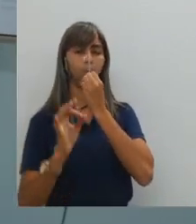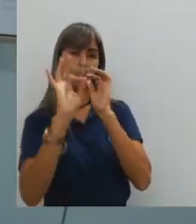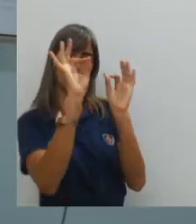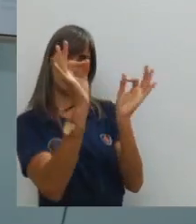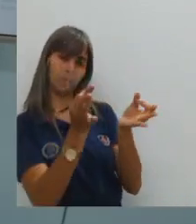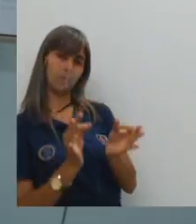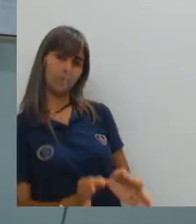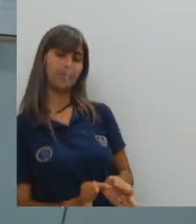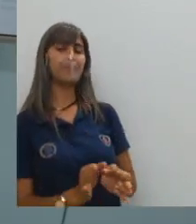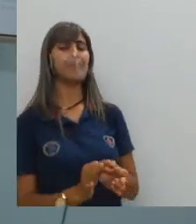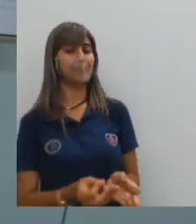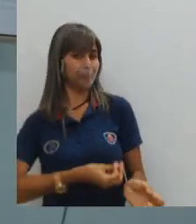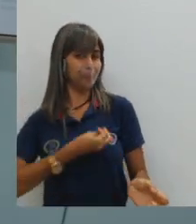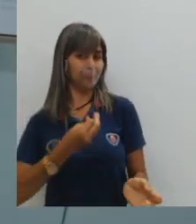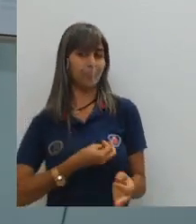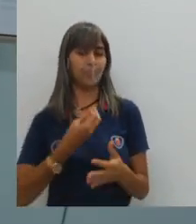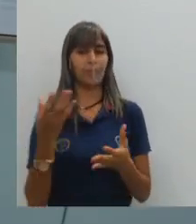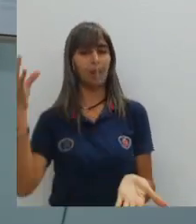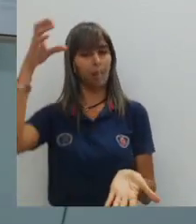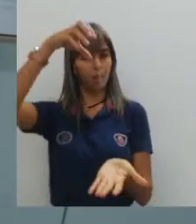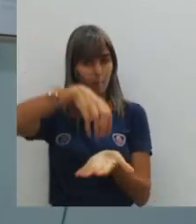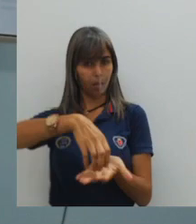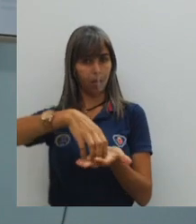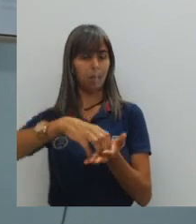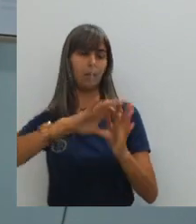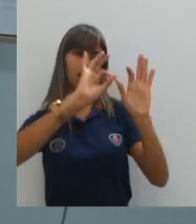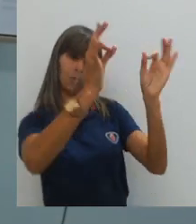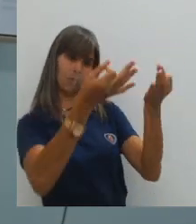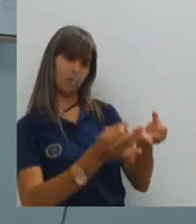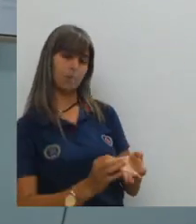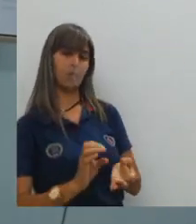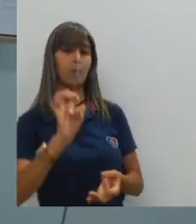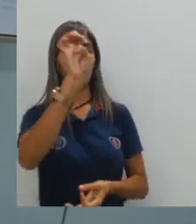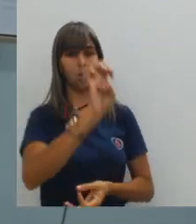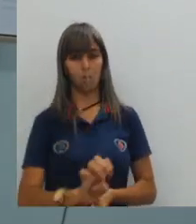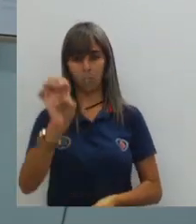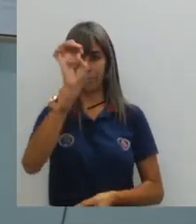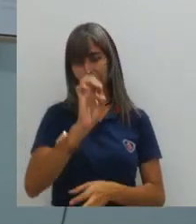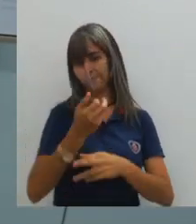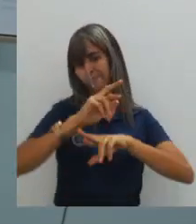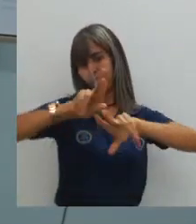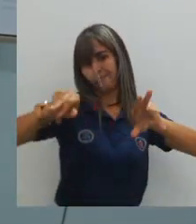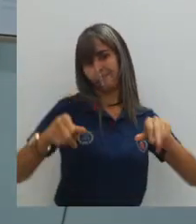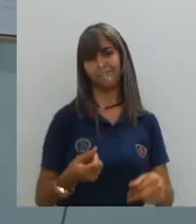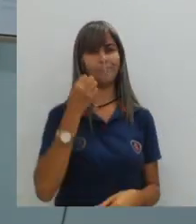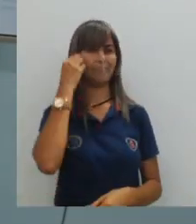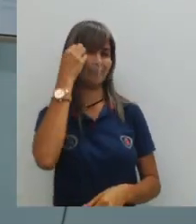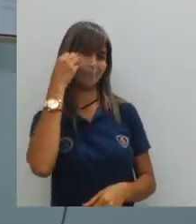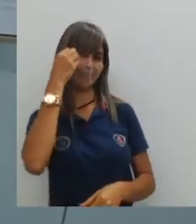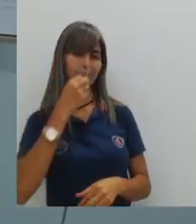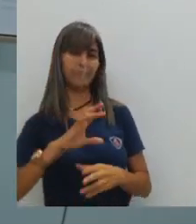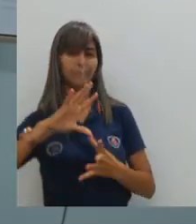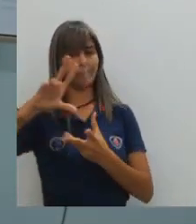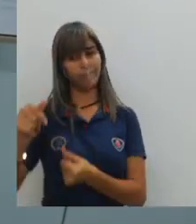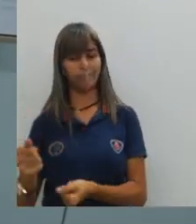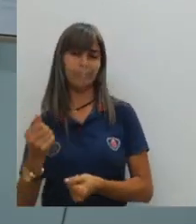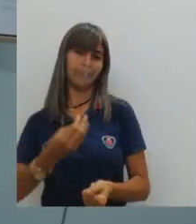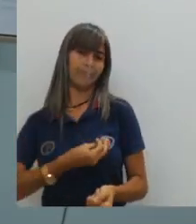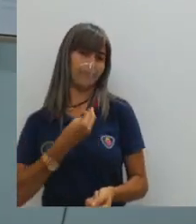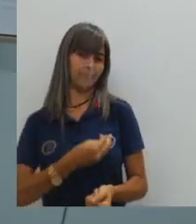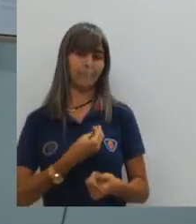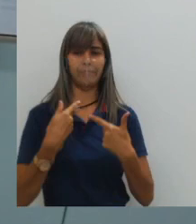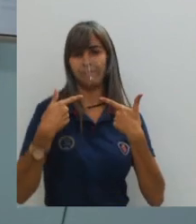ele é etnocêntrico, ele está centrado nesse modelo europeu, quando na verdade a gente tem uma série de outras experiências do mundo, de formas de viver,